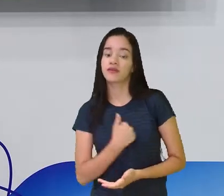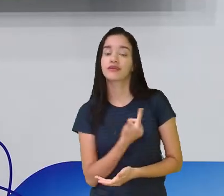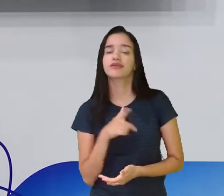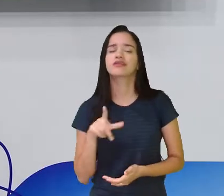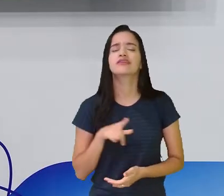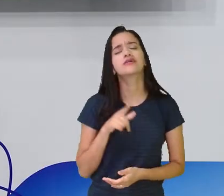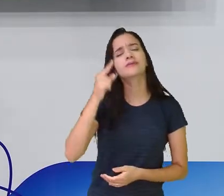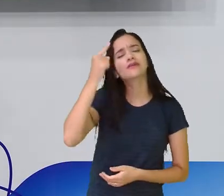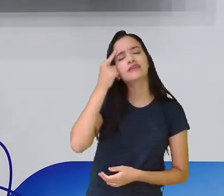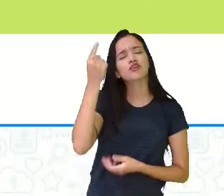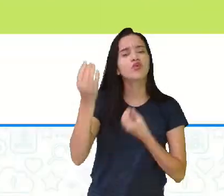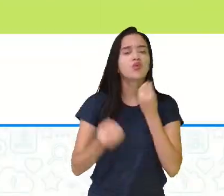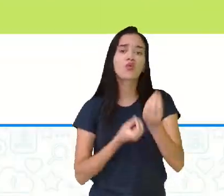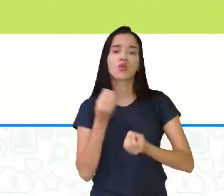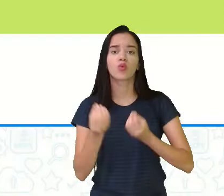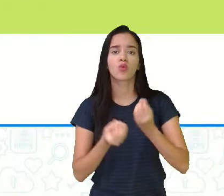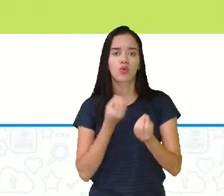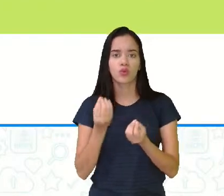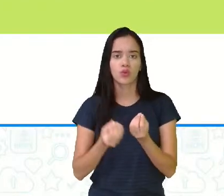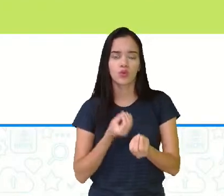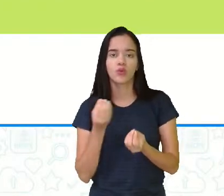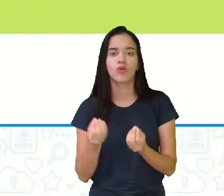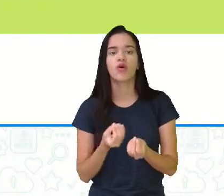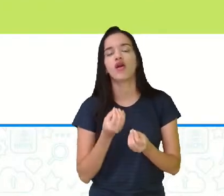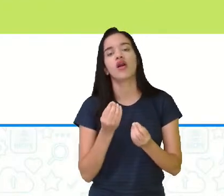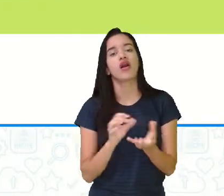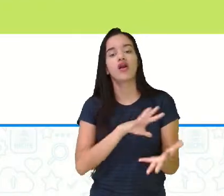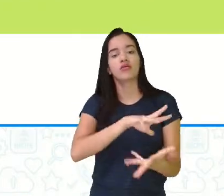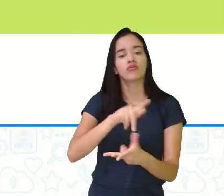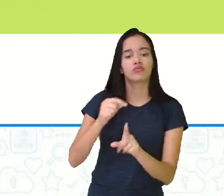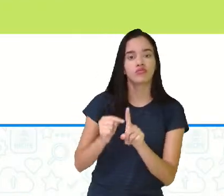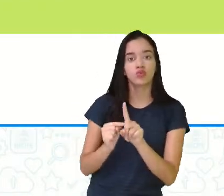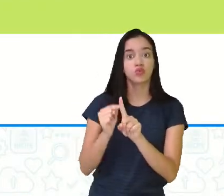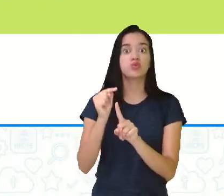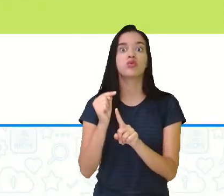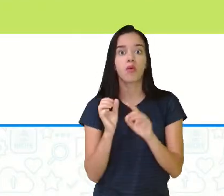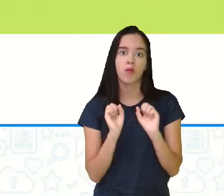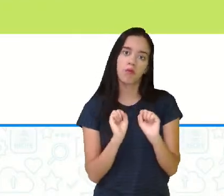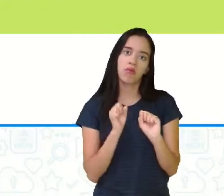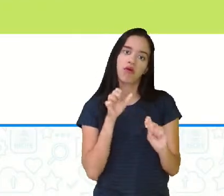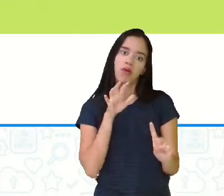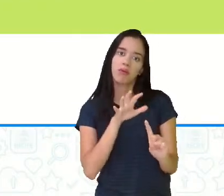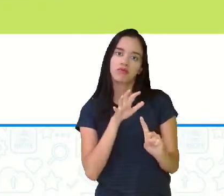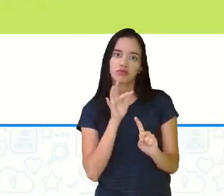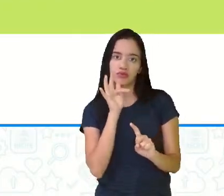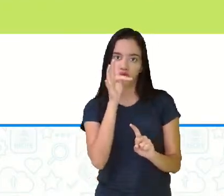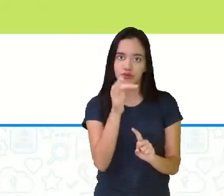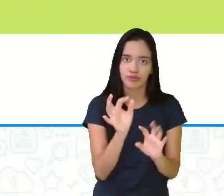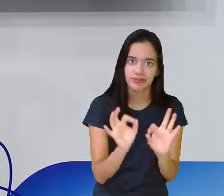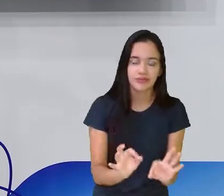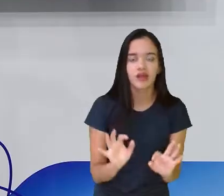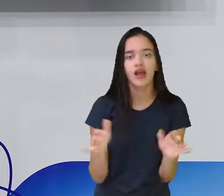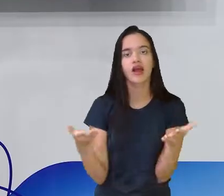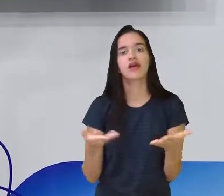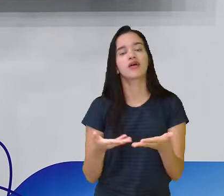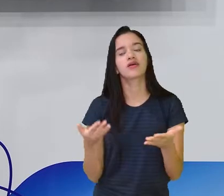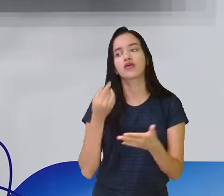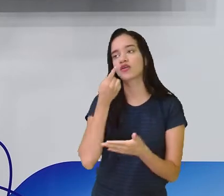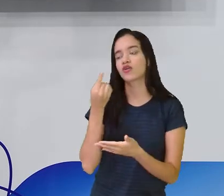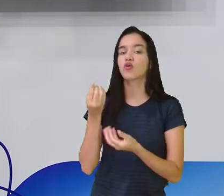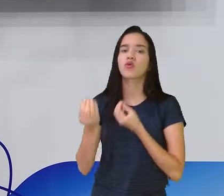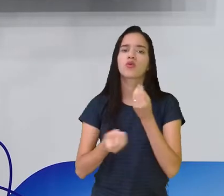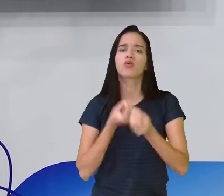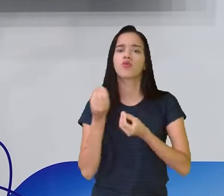tem que pensar como é que esse aquecimento pode impactar na nossa vida futura. Então, aqui eu botei, como isso